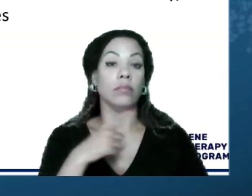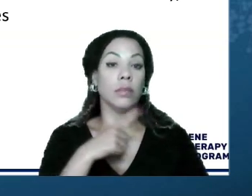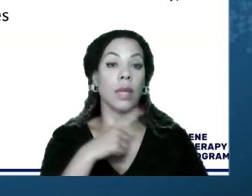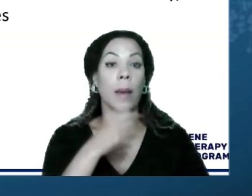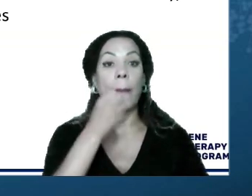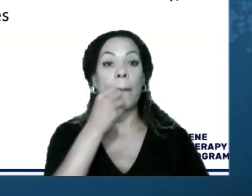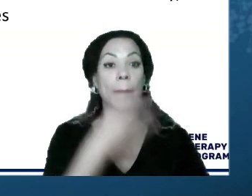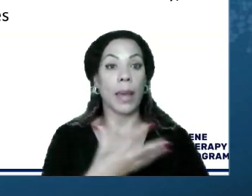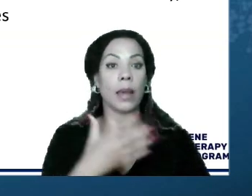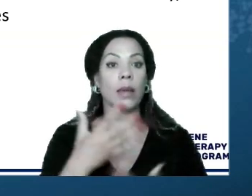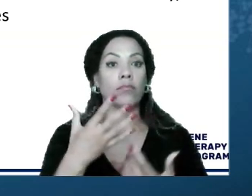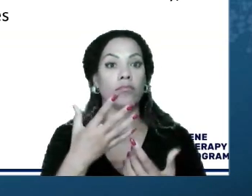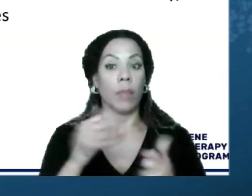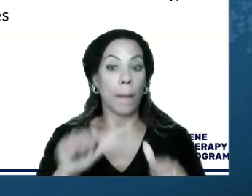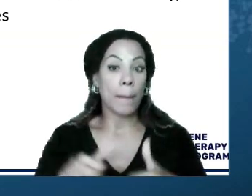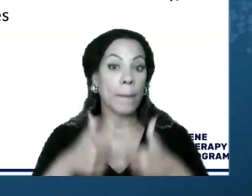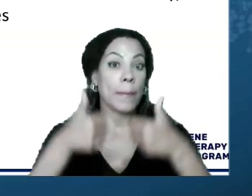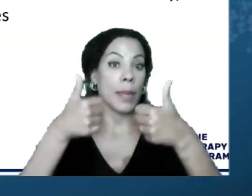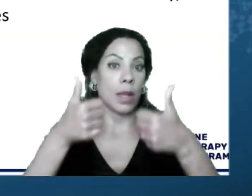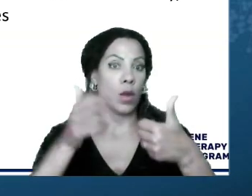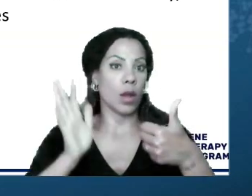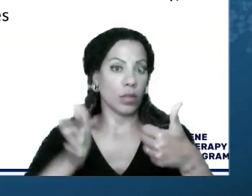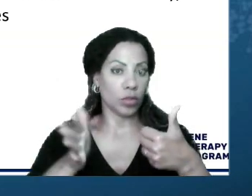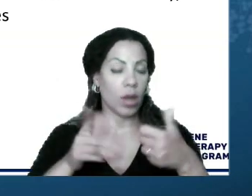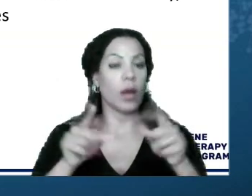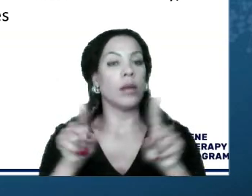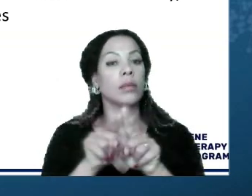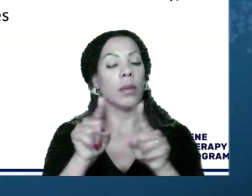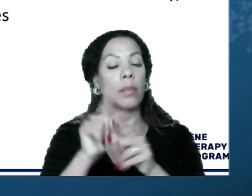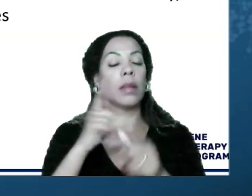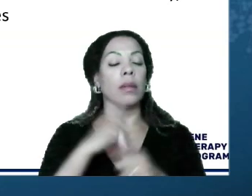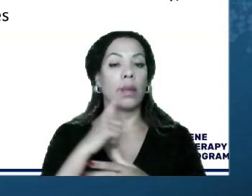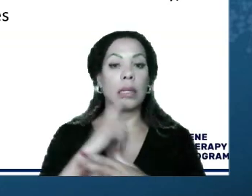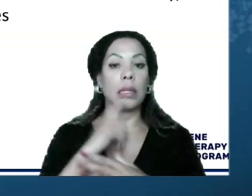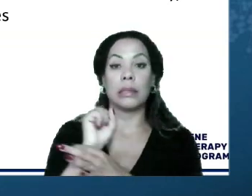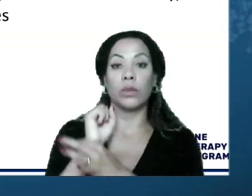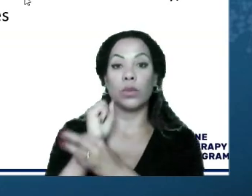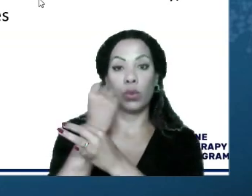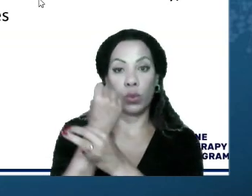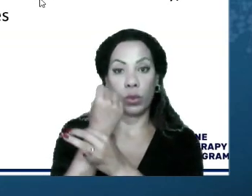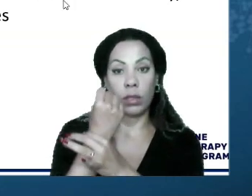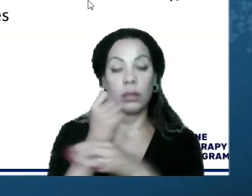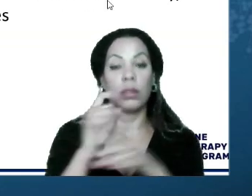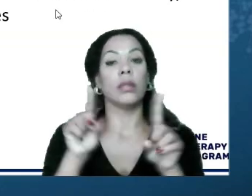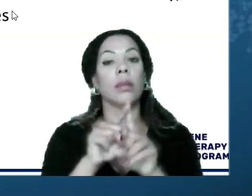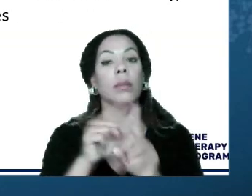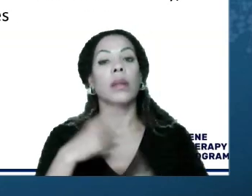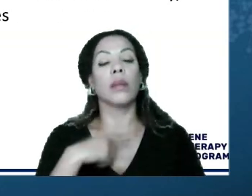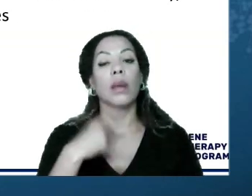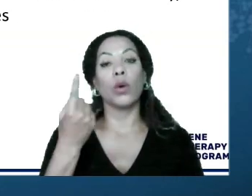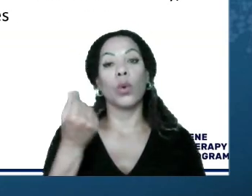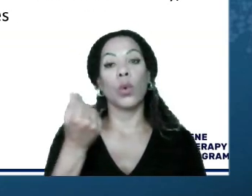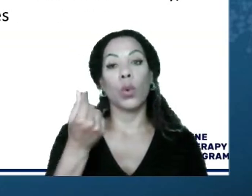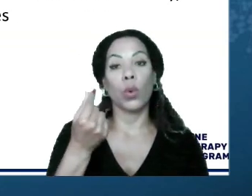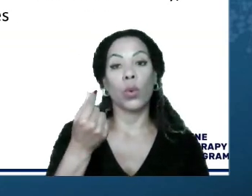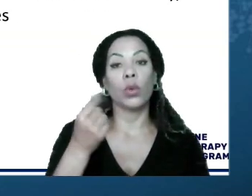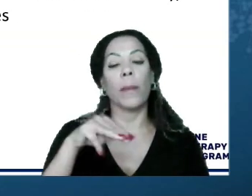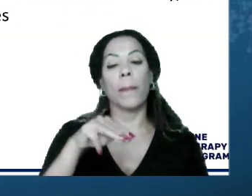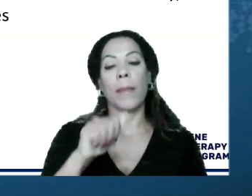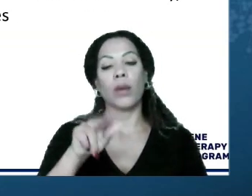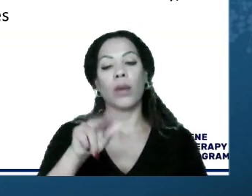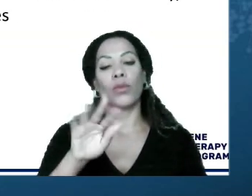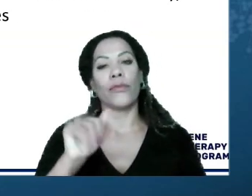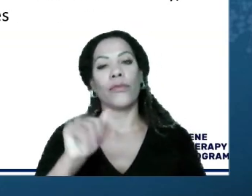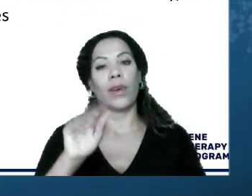eficácia melhorada e uma segurança, e você também tem um custo de manufatura que